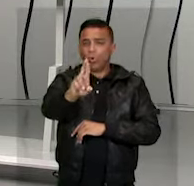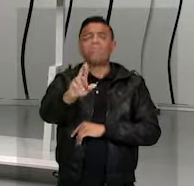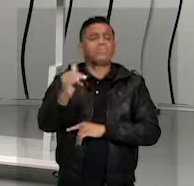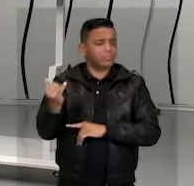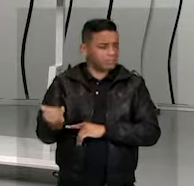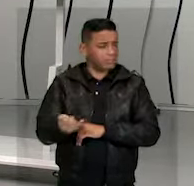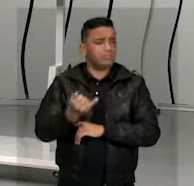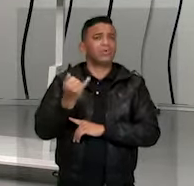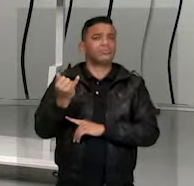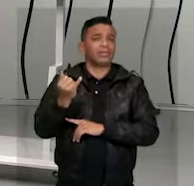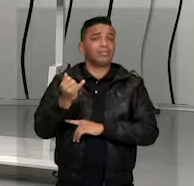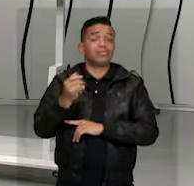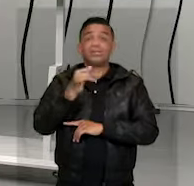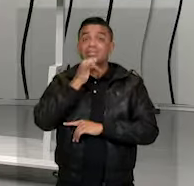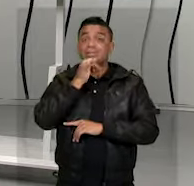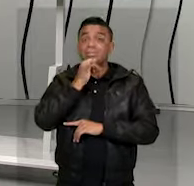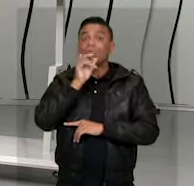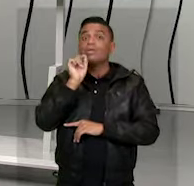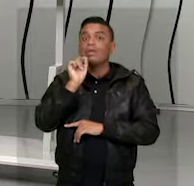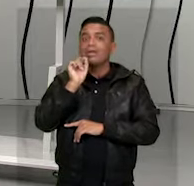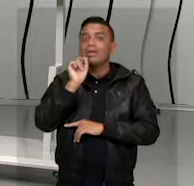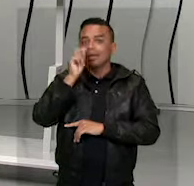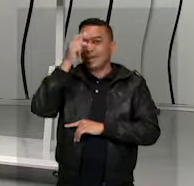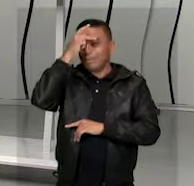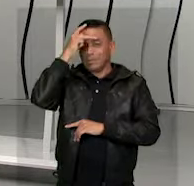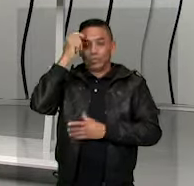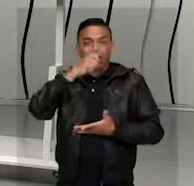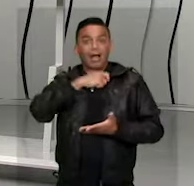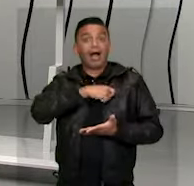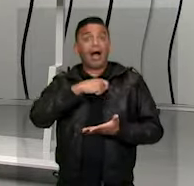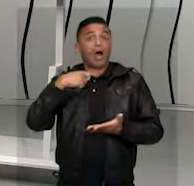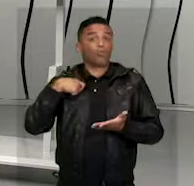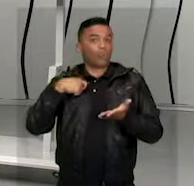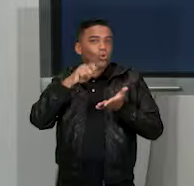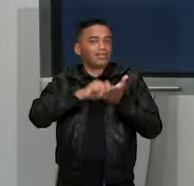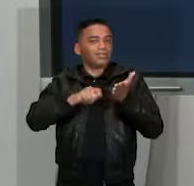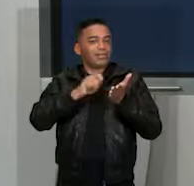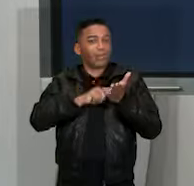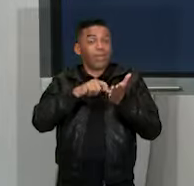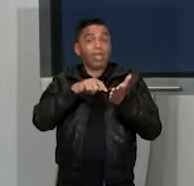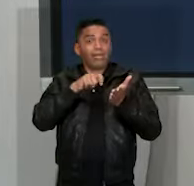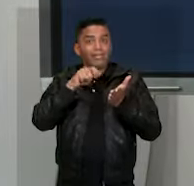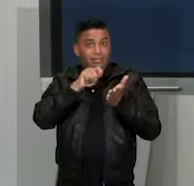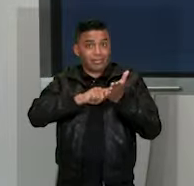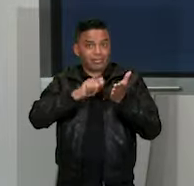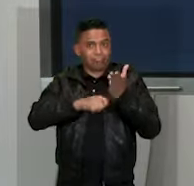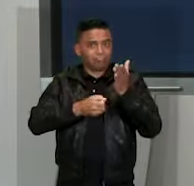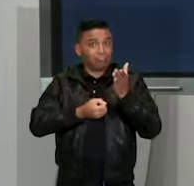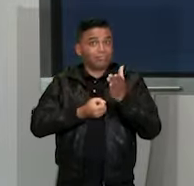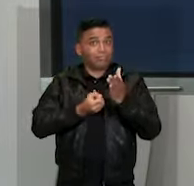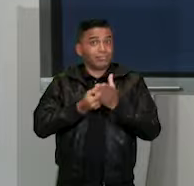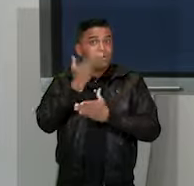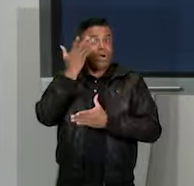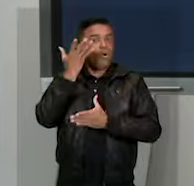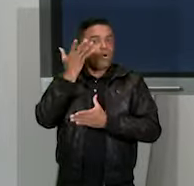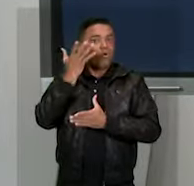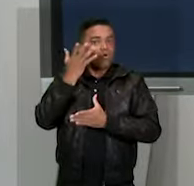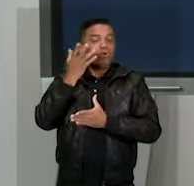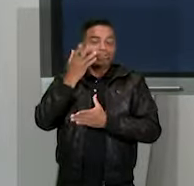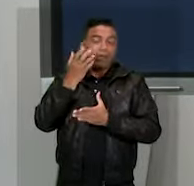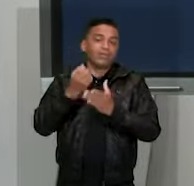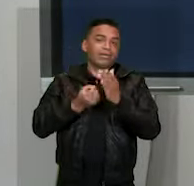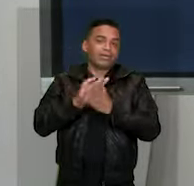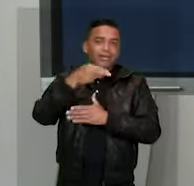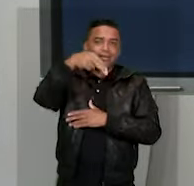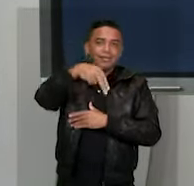que é o autor que está contando. Não, o autor criou a história. Ele cria também o narrador. Ele cria o narrador